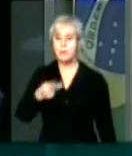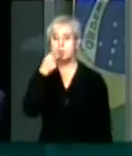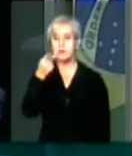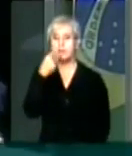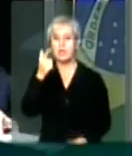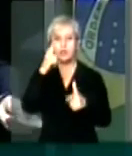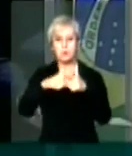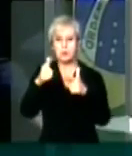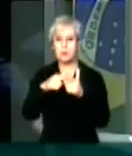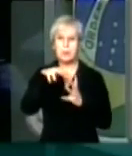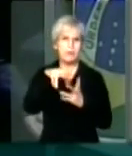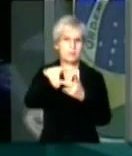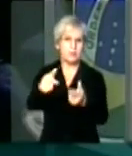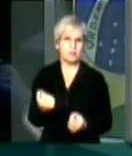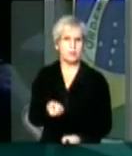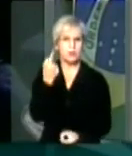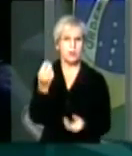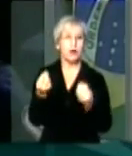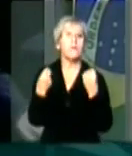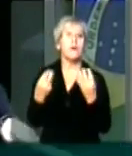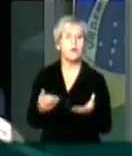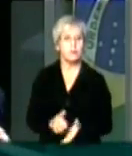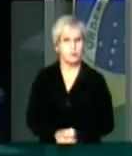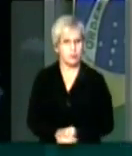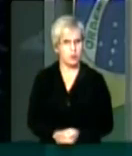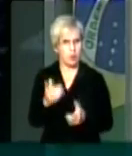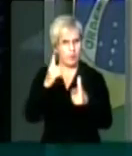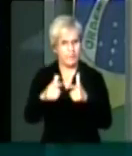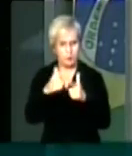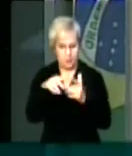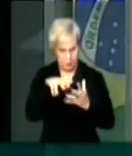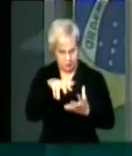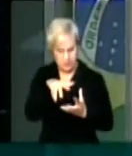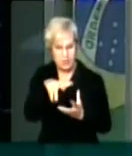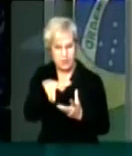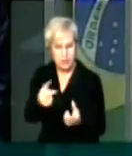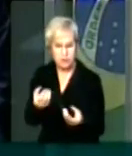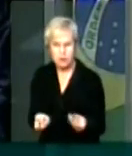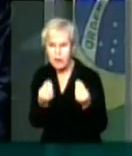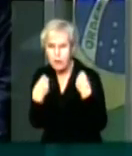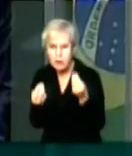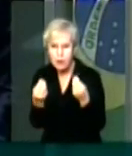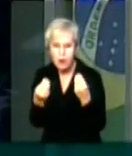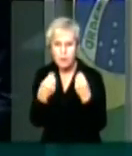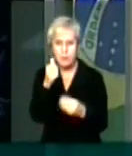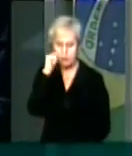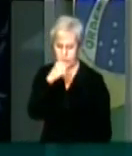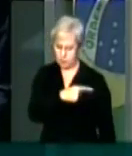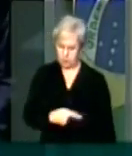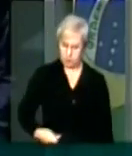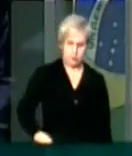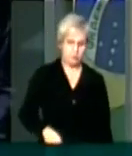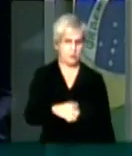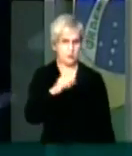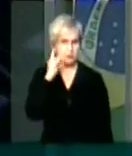de crise internacional. Crise internacional, senhora presidente, e ainda